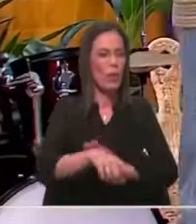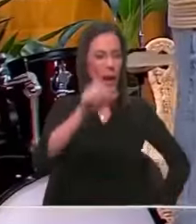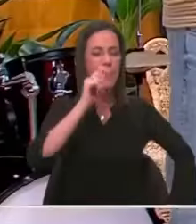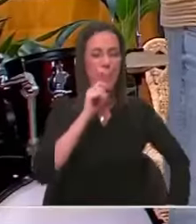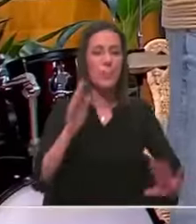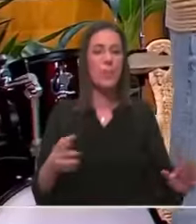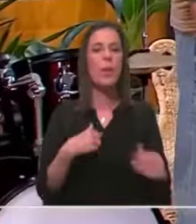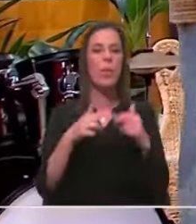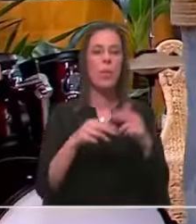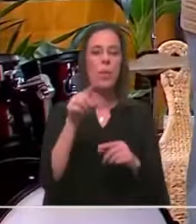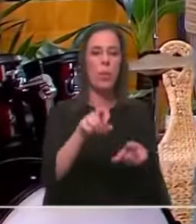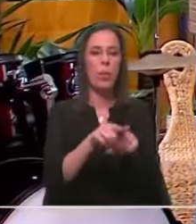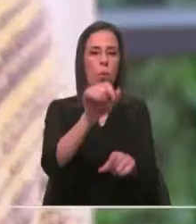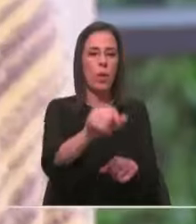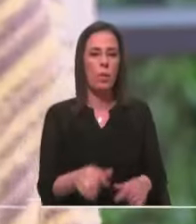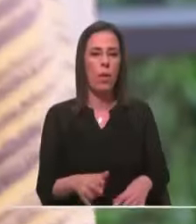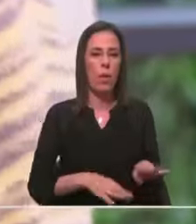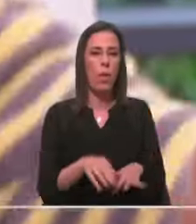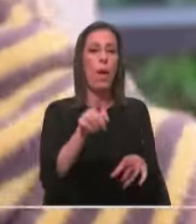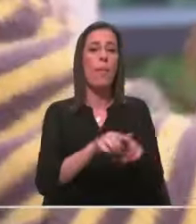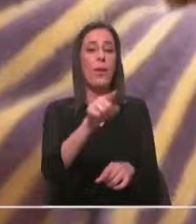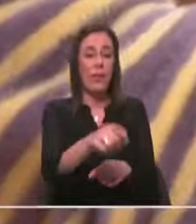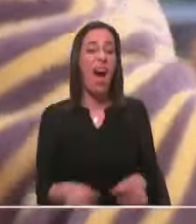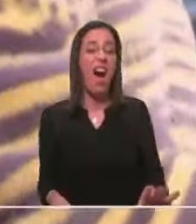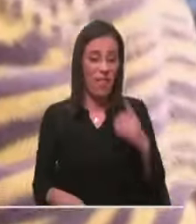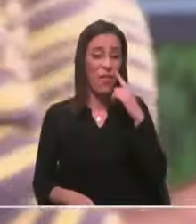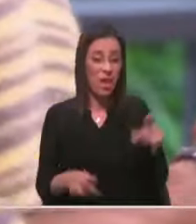Mas eu fiz um videoclipe para o teu irmão. É,